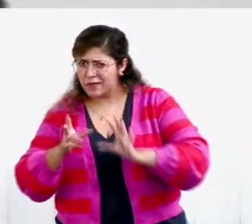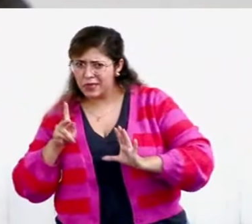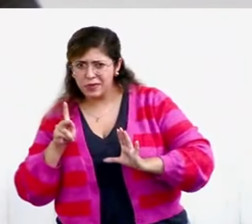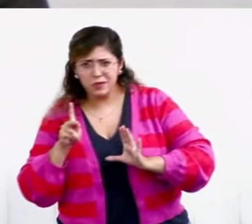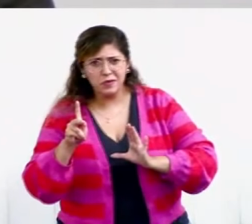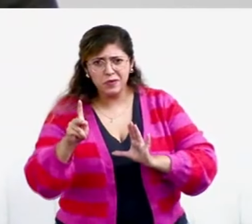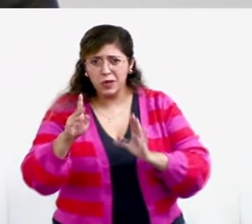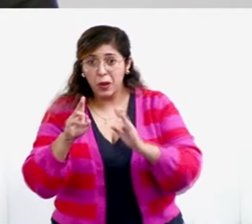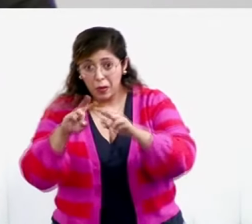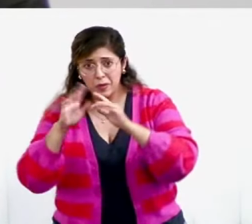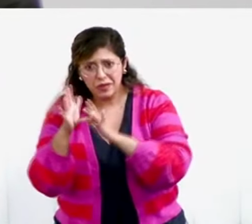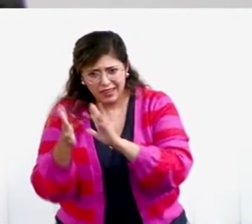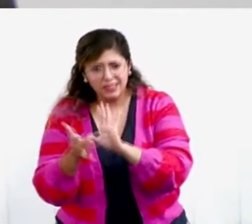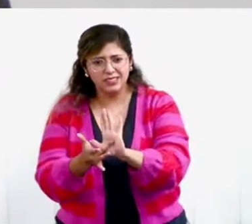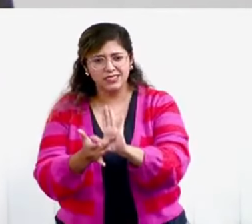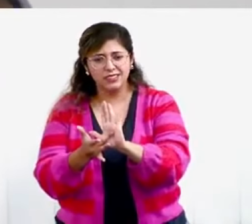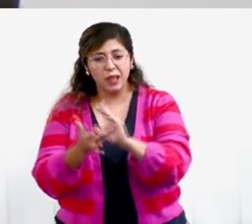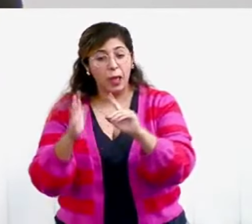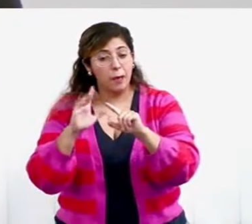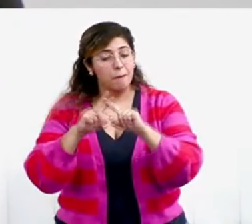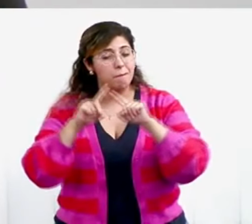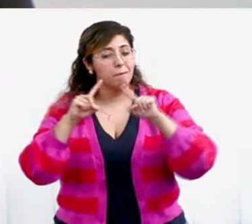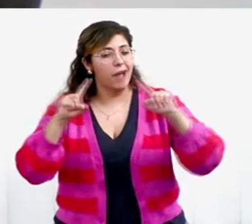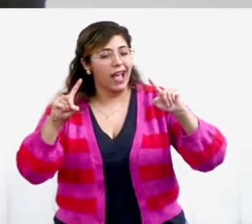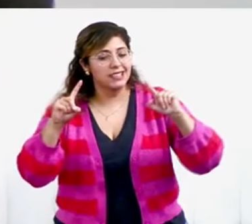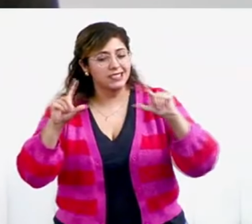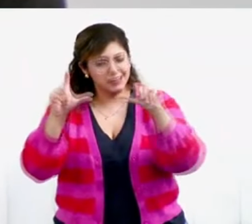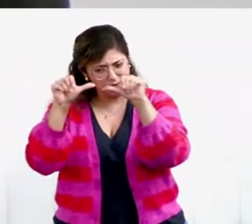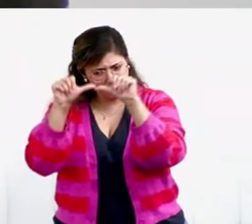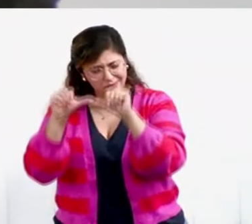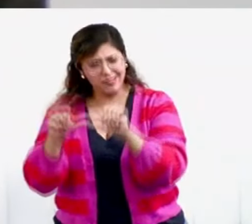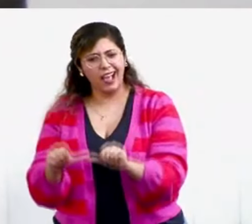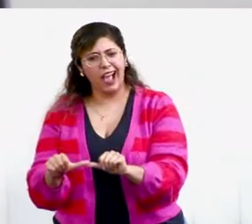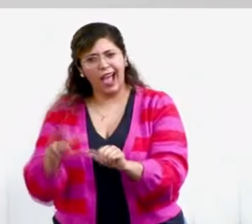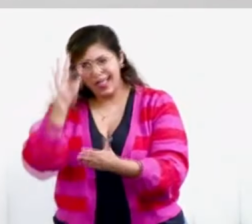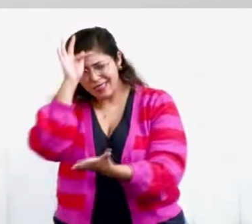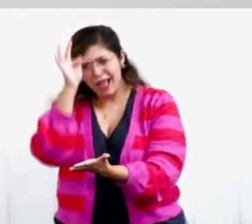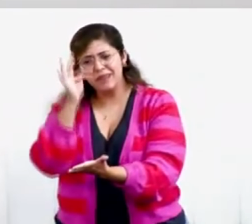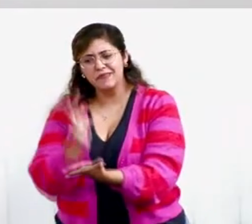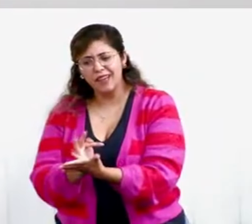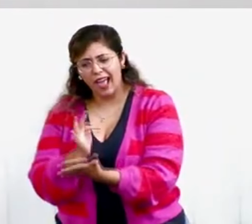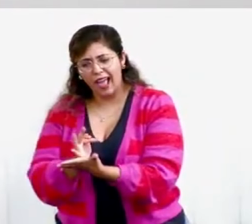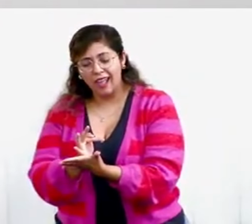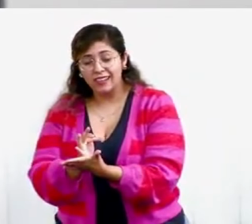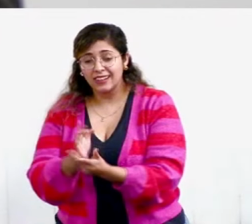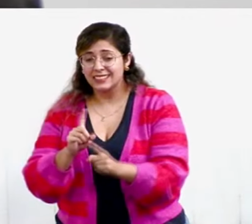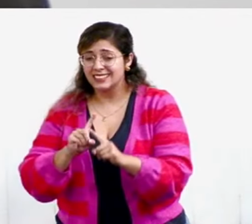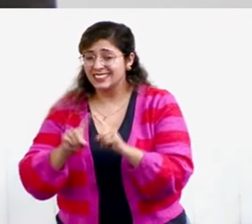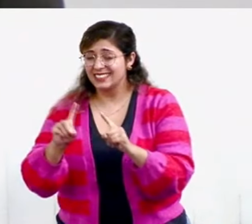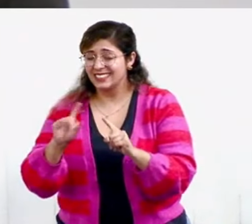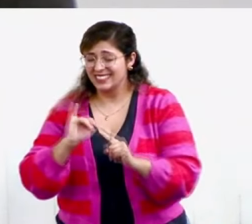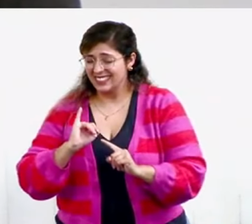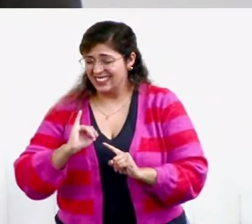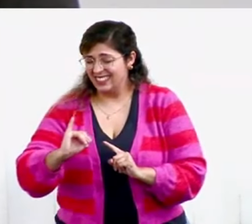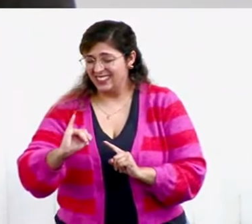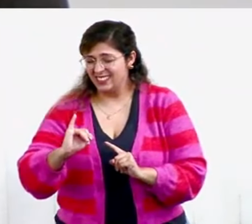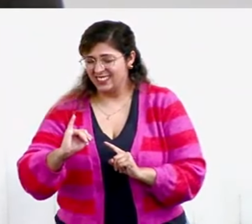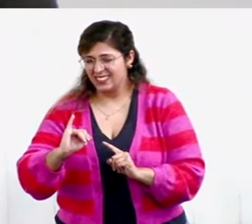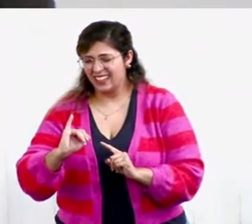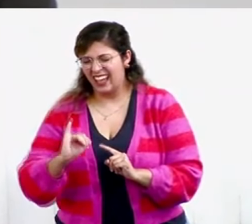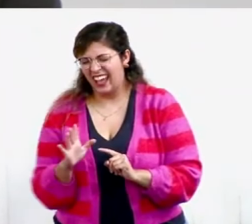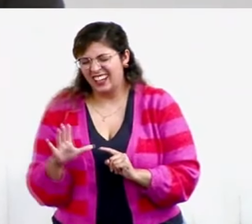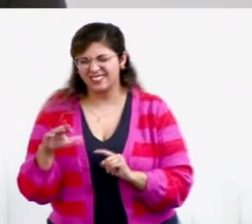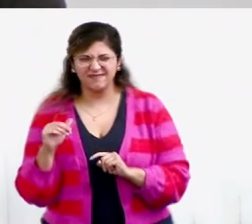Cristo Jesus. Mas se vocês permanecerem na velha natureza, com algumas práticas pecaminosas, vocês